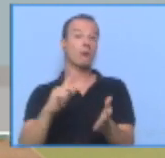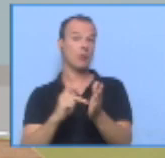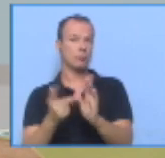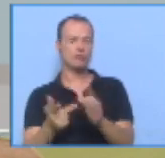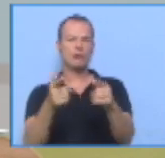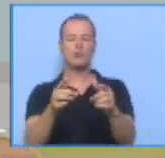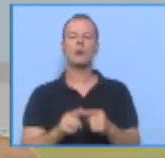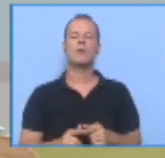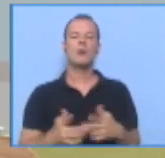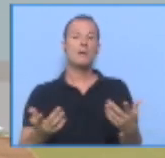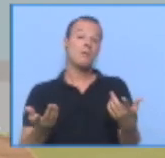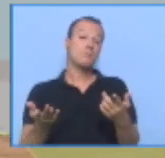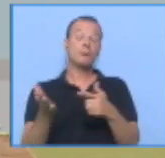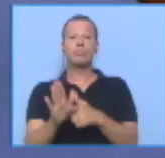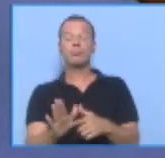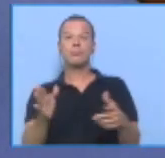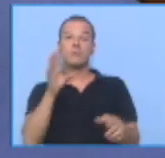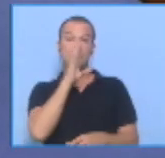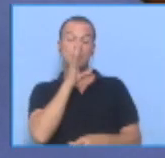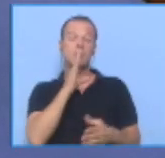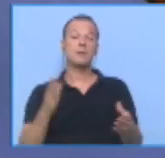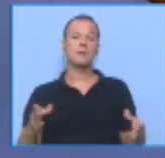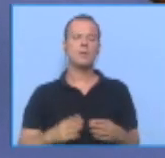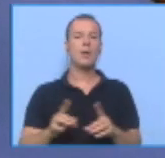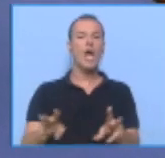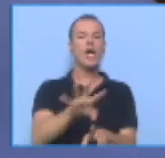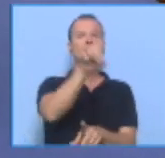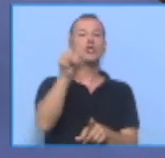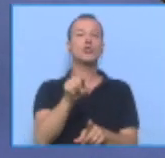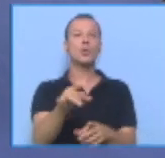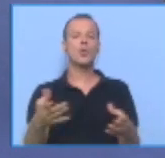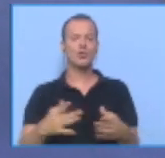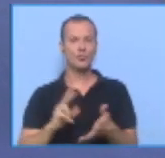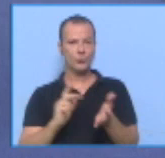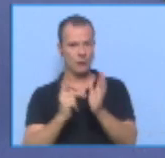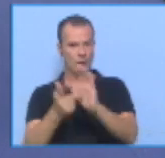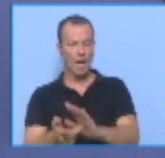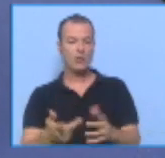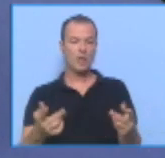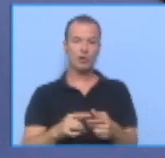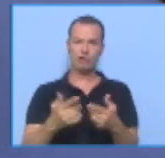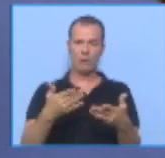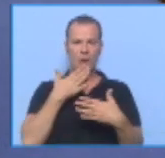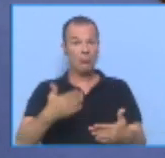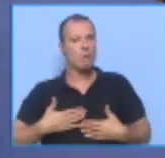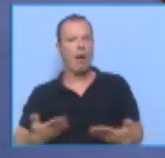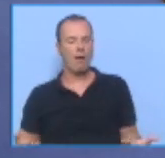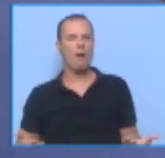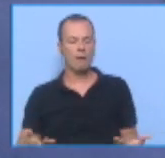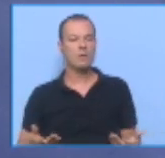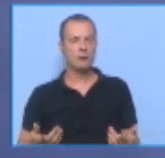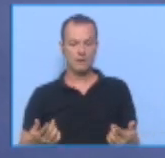ecotecnologia, ou seja, se foi as questões, enfim, técnicas e a tecnologia que nos trouxe